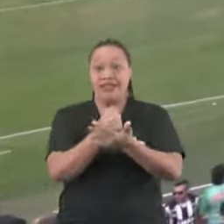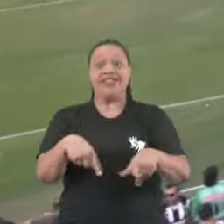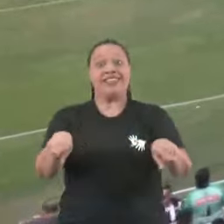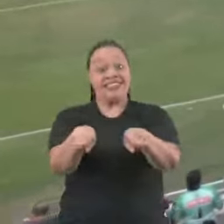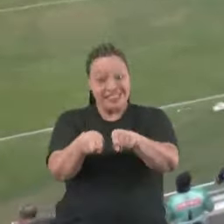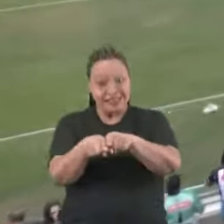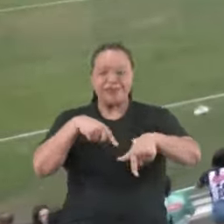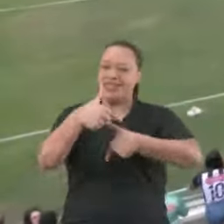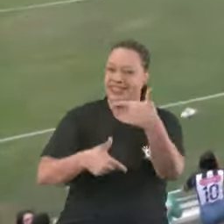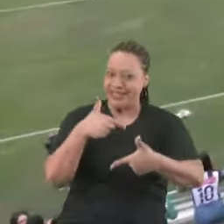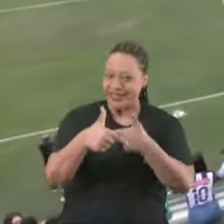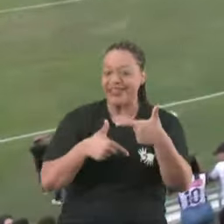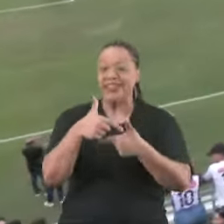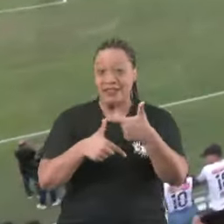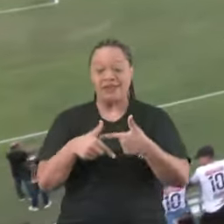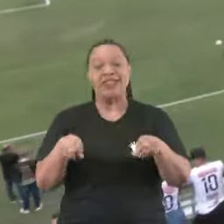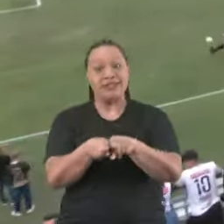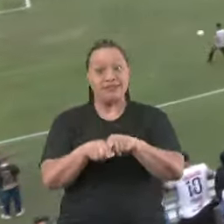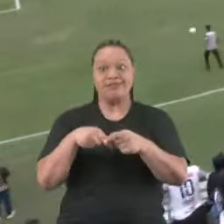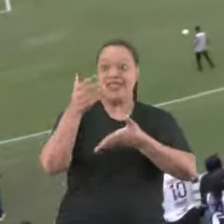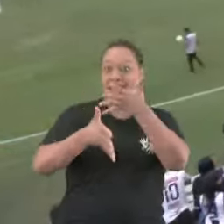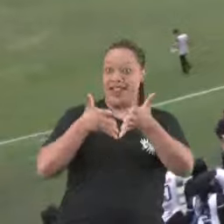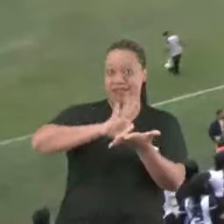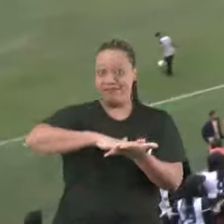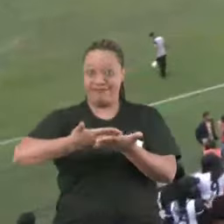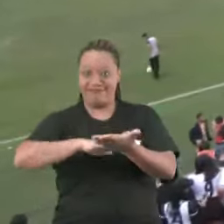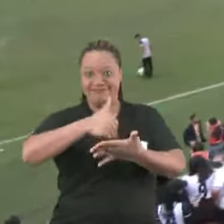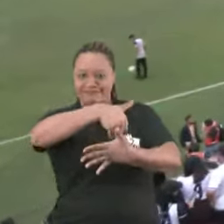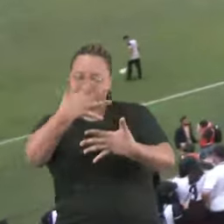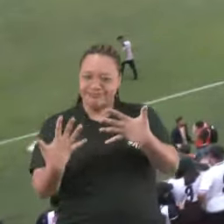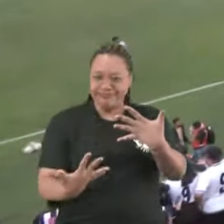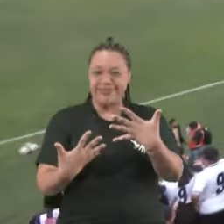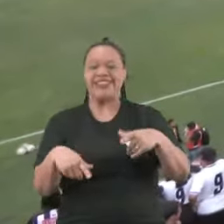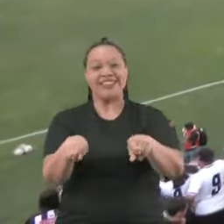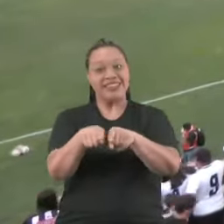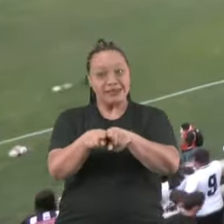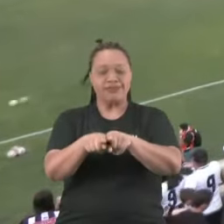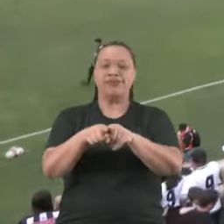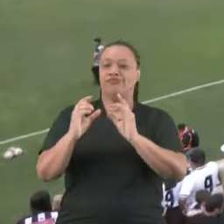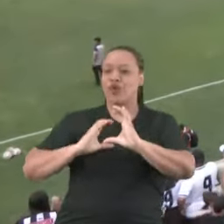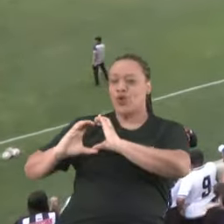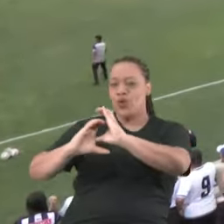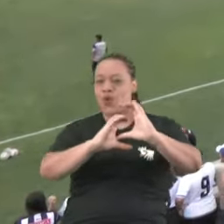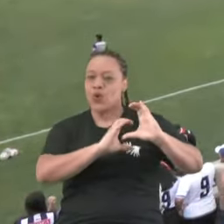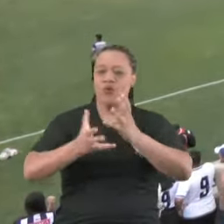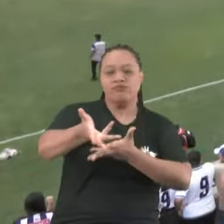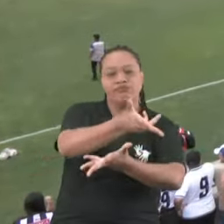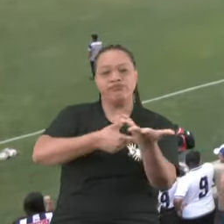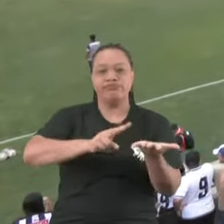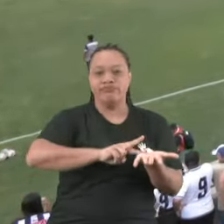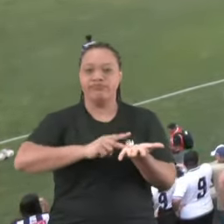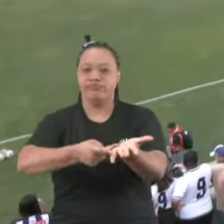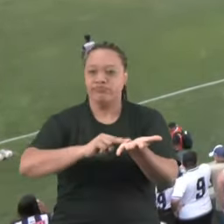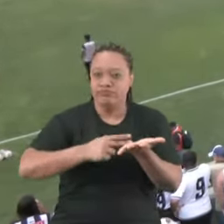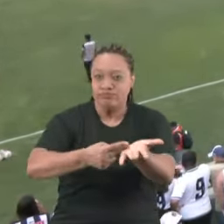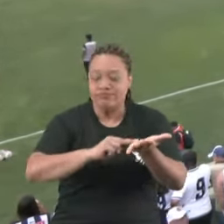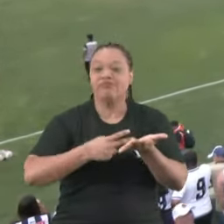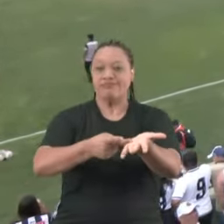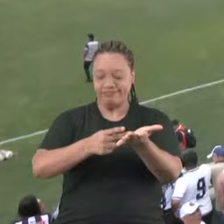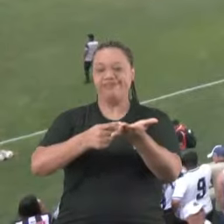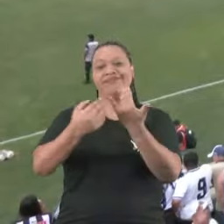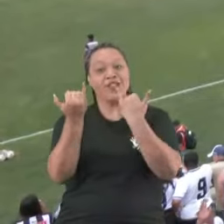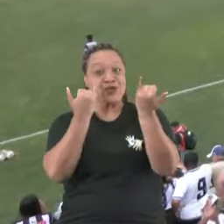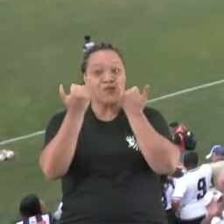desse trabalho das Libras, dos intérpretes, trazendo esse momento de tradução, né, levando